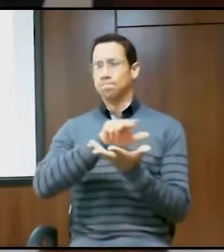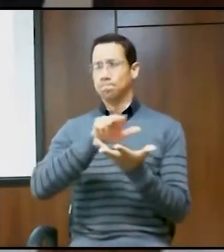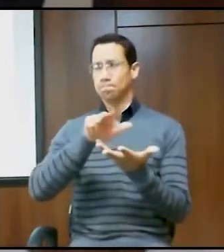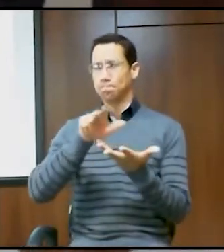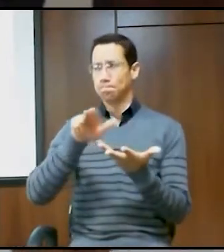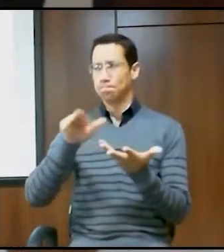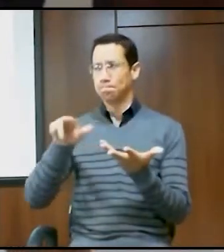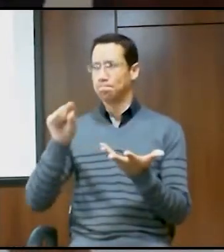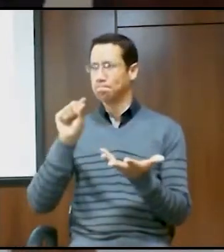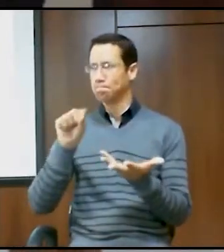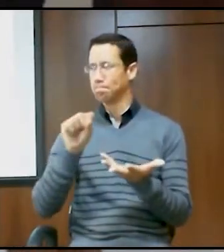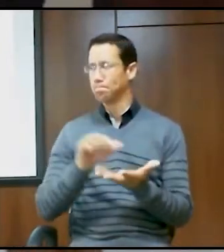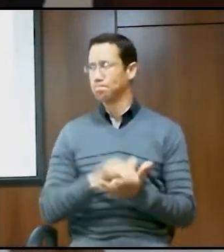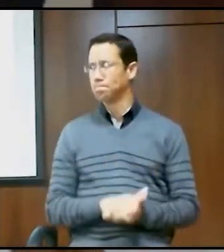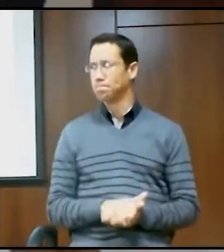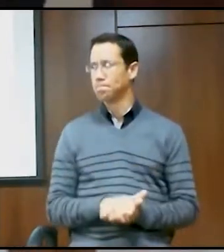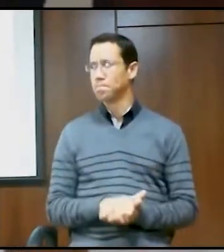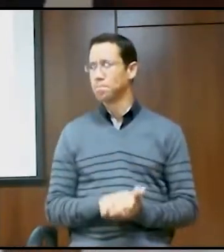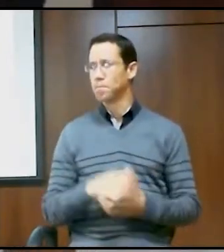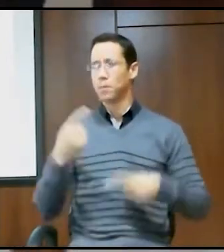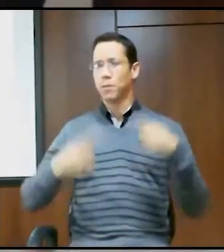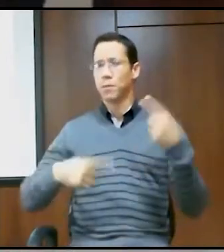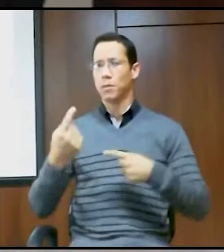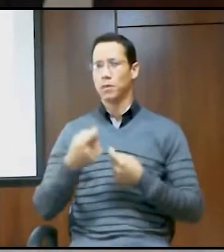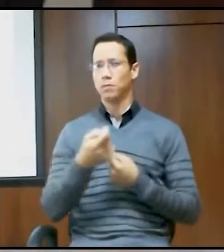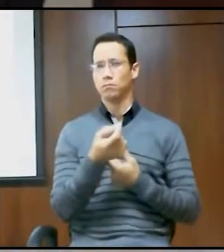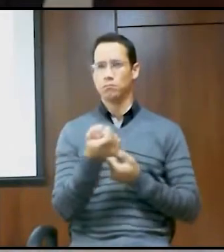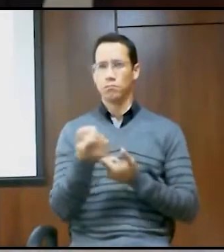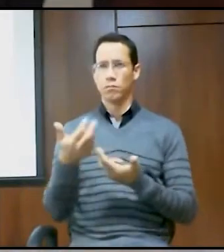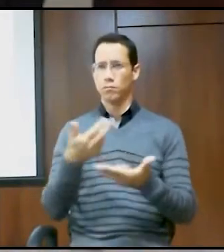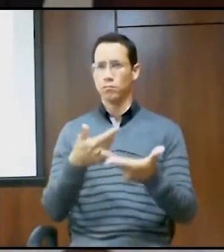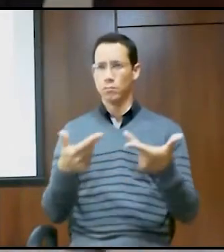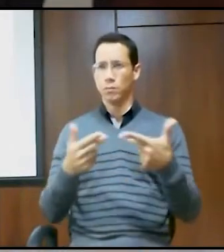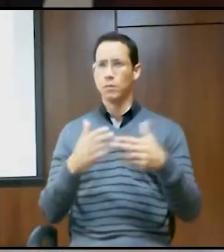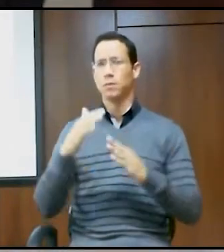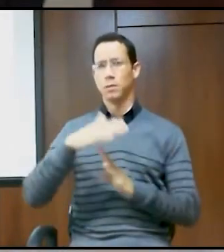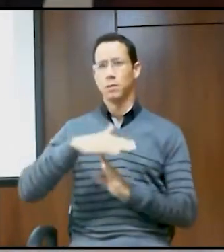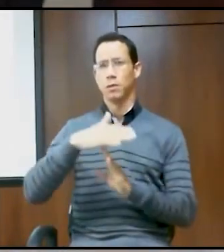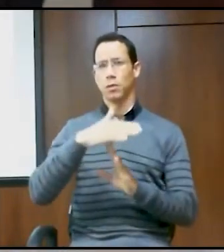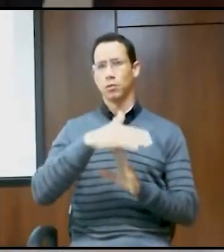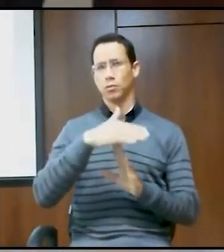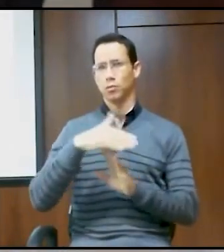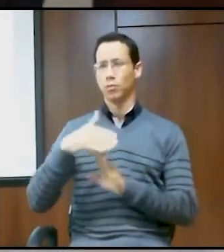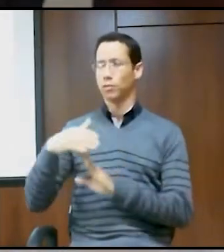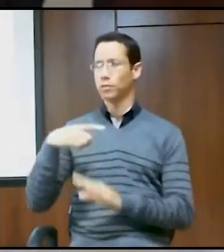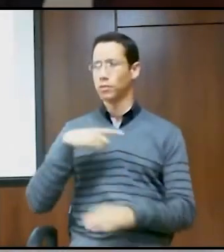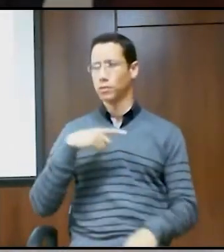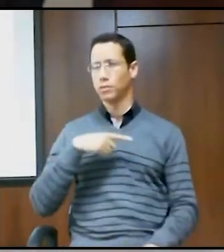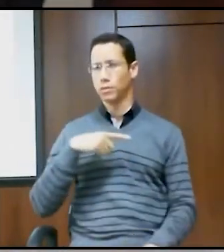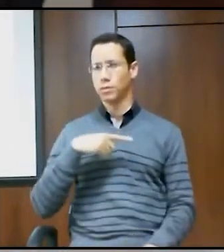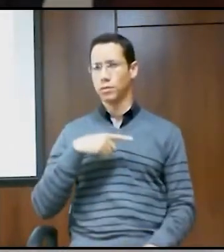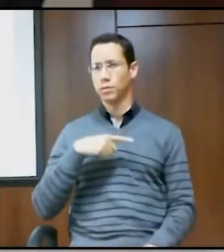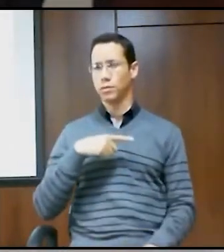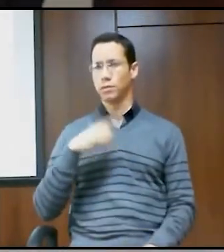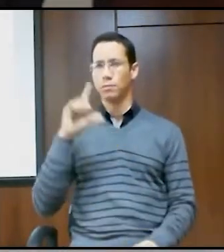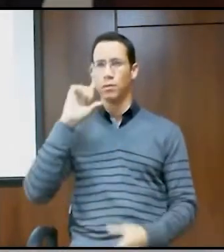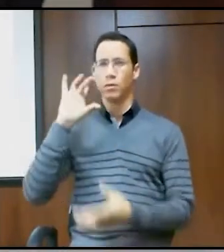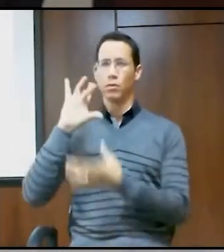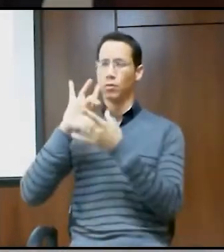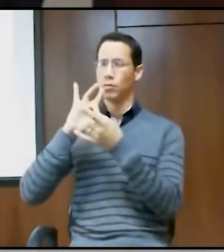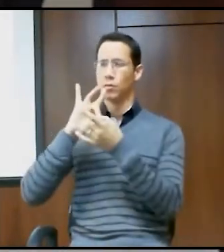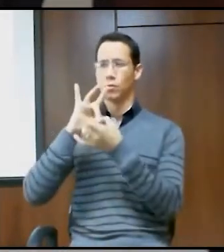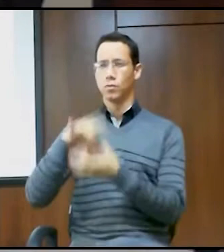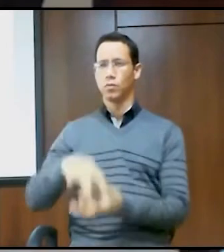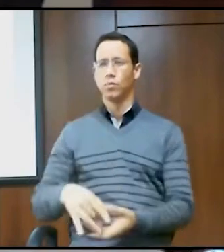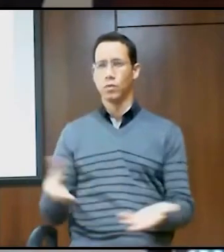são as políticas oferecidas atualmente, as suas limitações, a fazer um apanhado do contexto atual, né, do